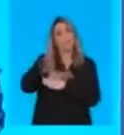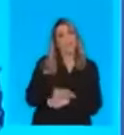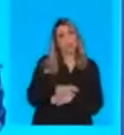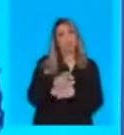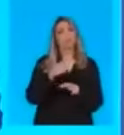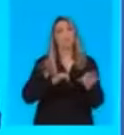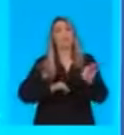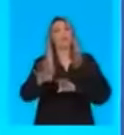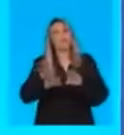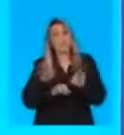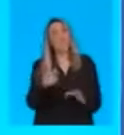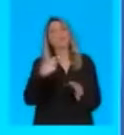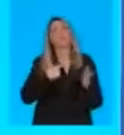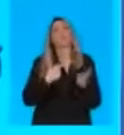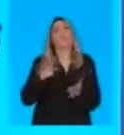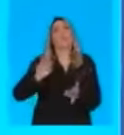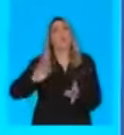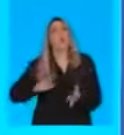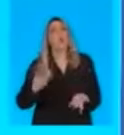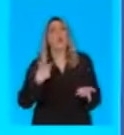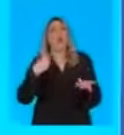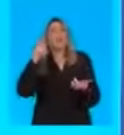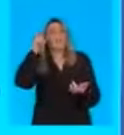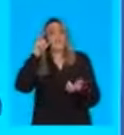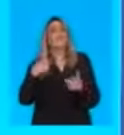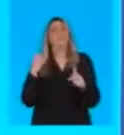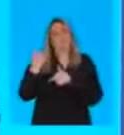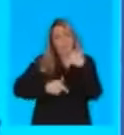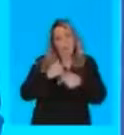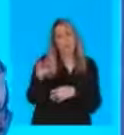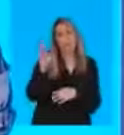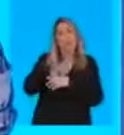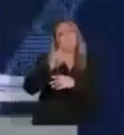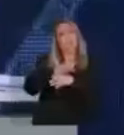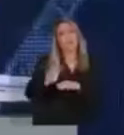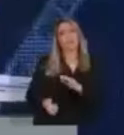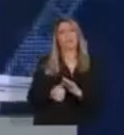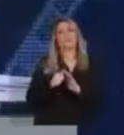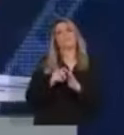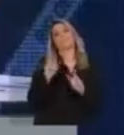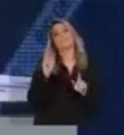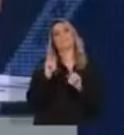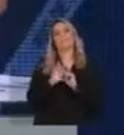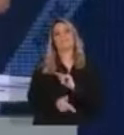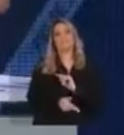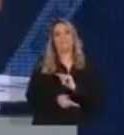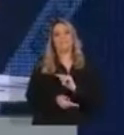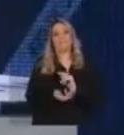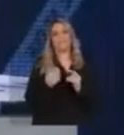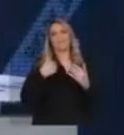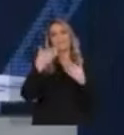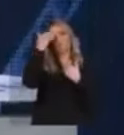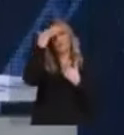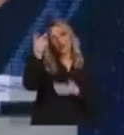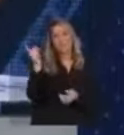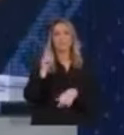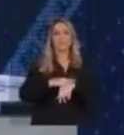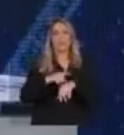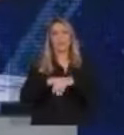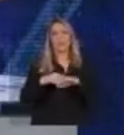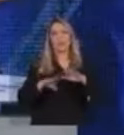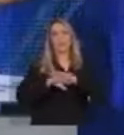Popular constituído por Lui Dilma e vamos trabalhar para cuidar e para garantir a super Obrigada candidatos o seu tempo